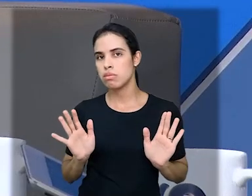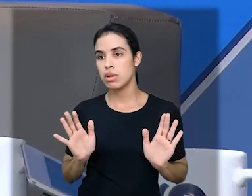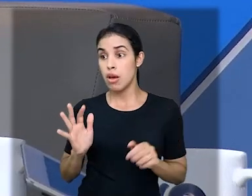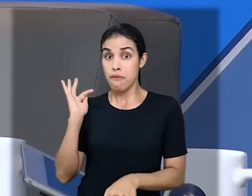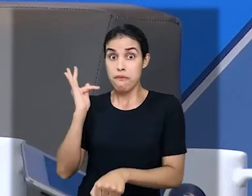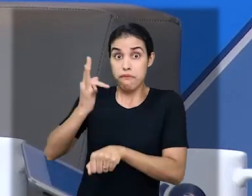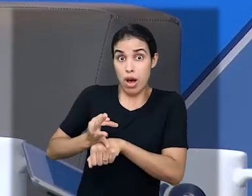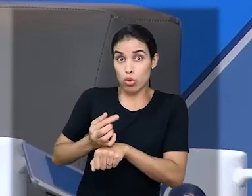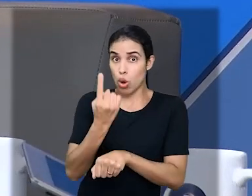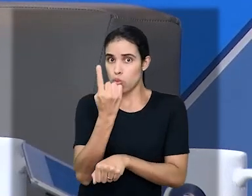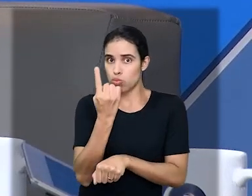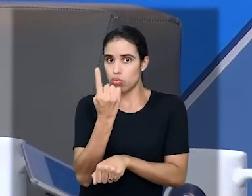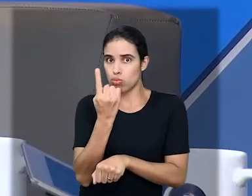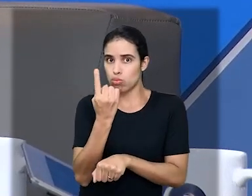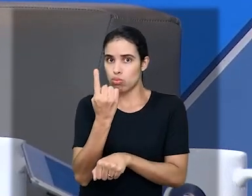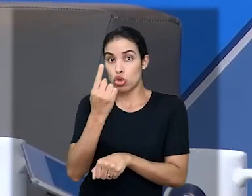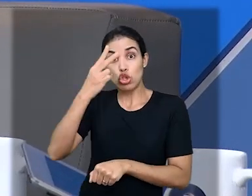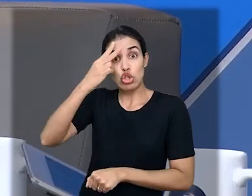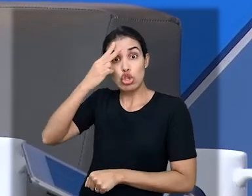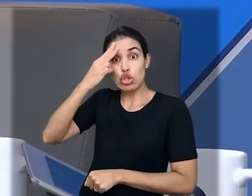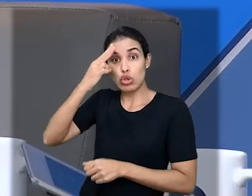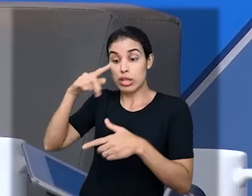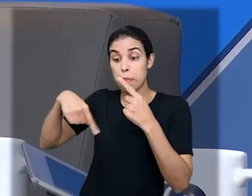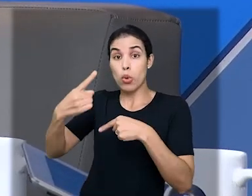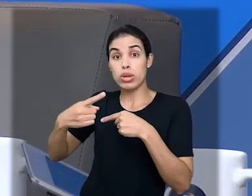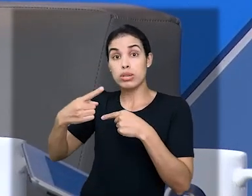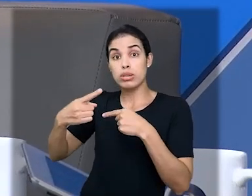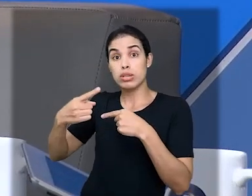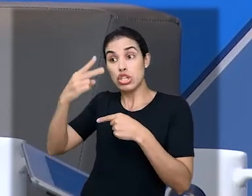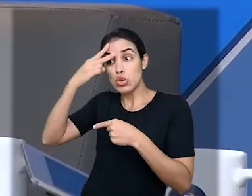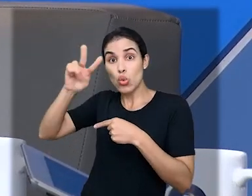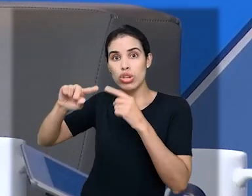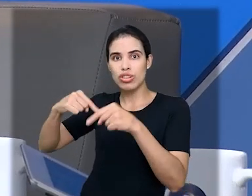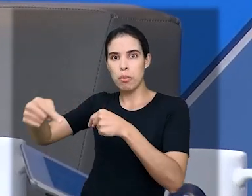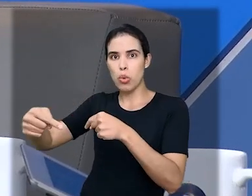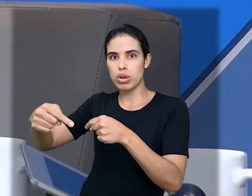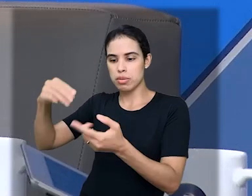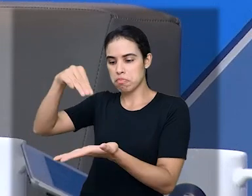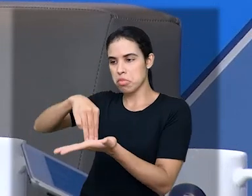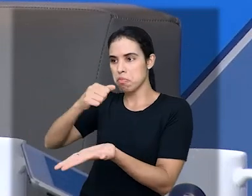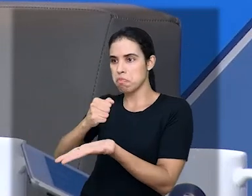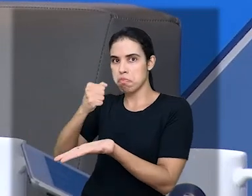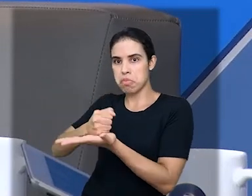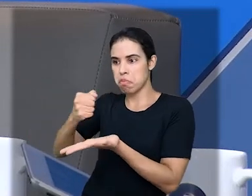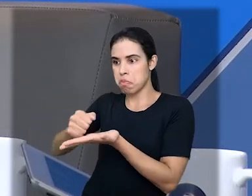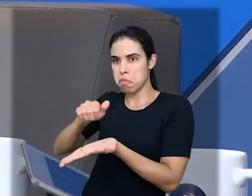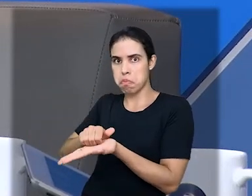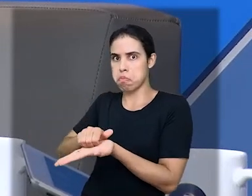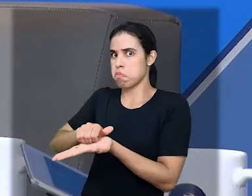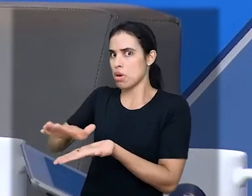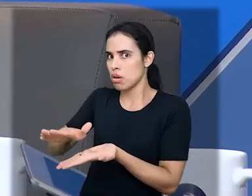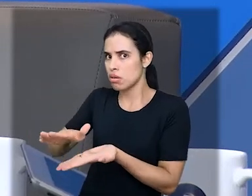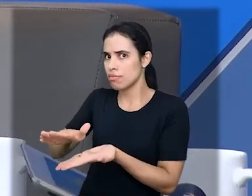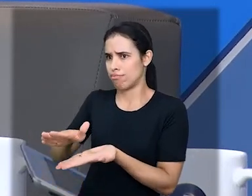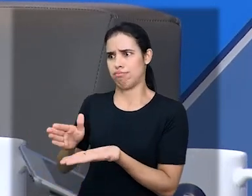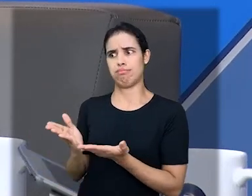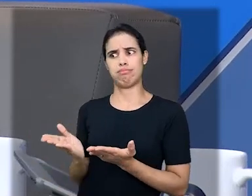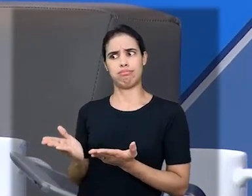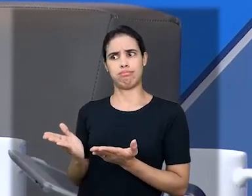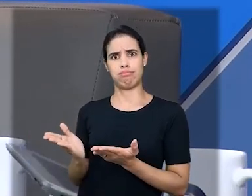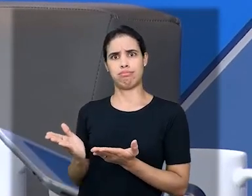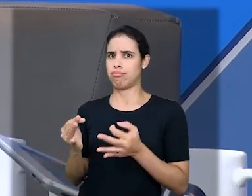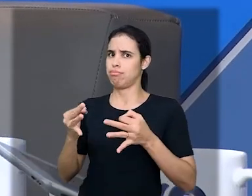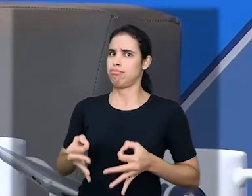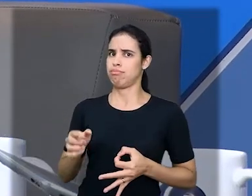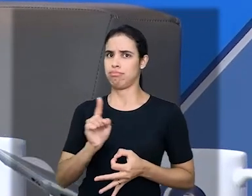ele tem uma falta injustificada, a empresa vai e aplica uma suspensão, dois dias depois resolve aplicar a